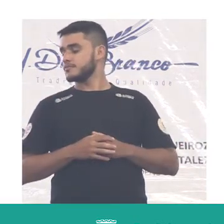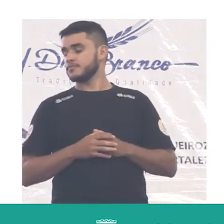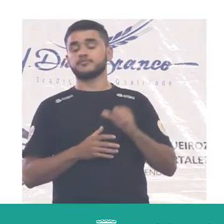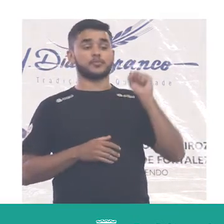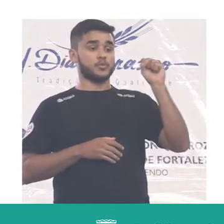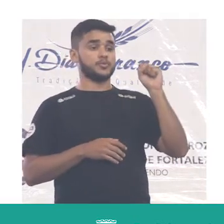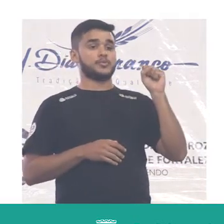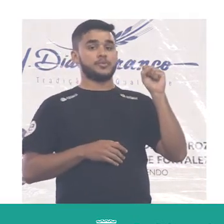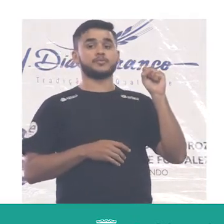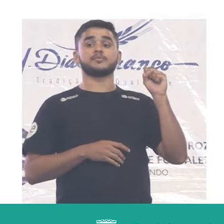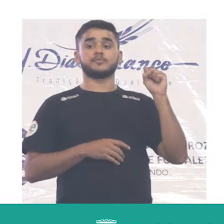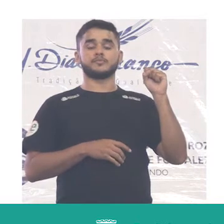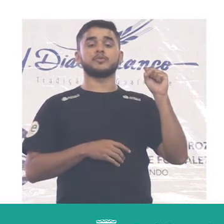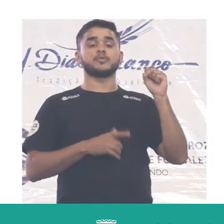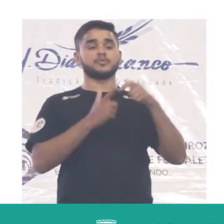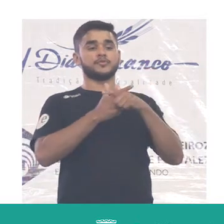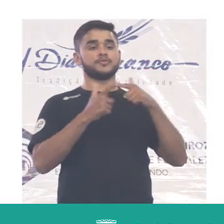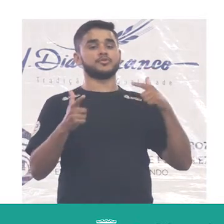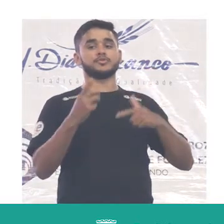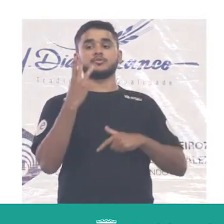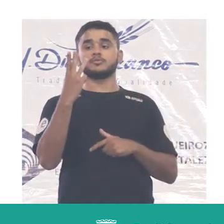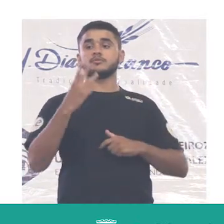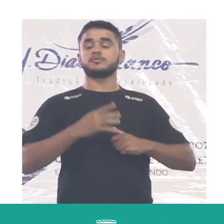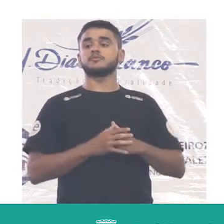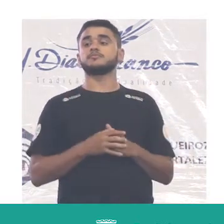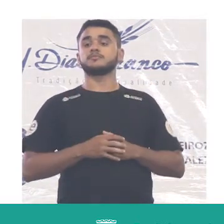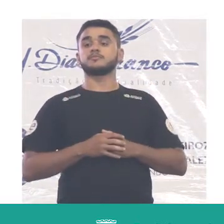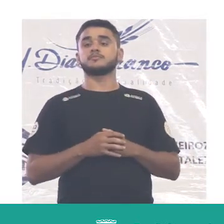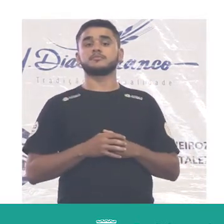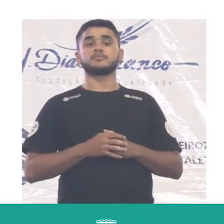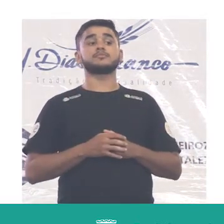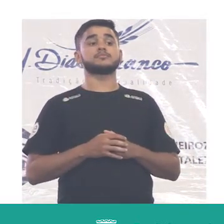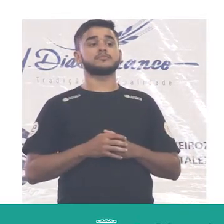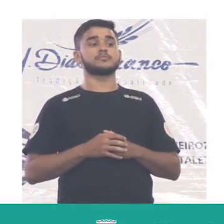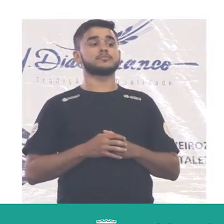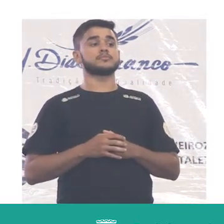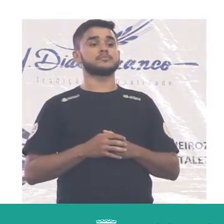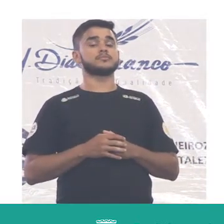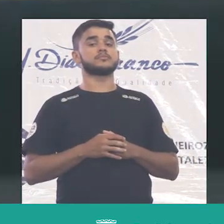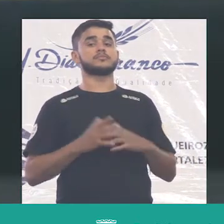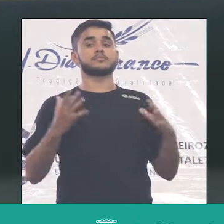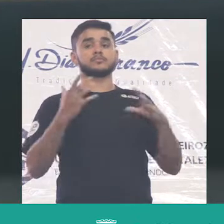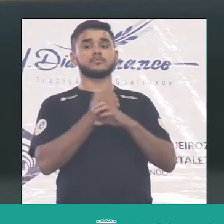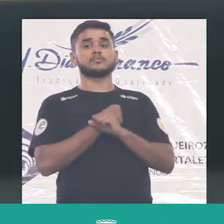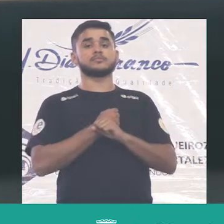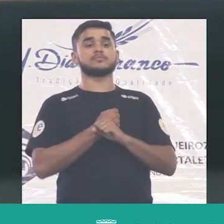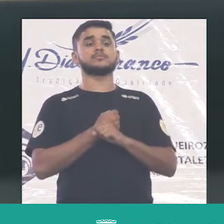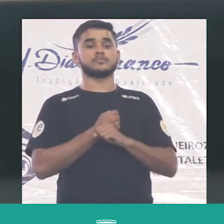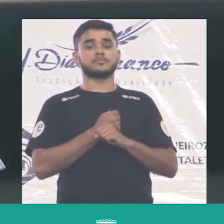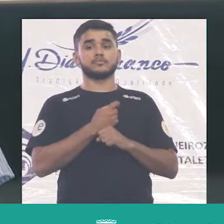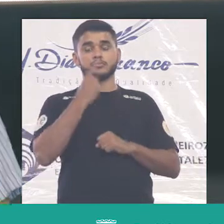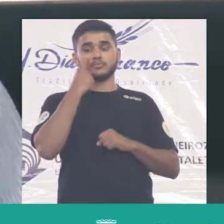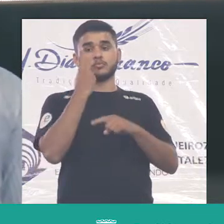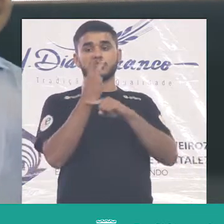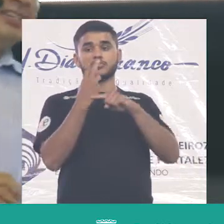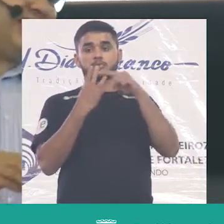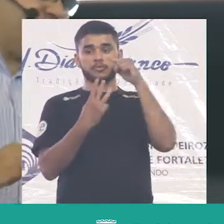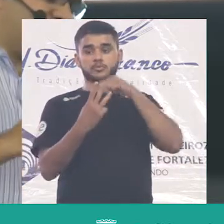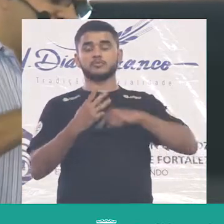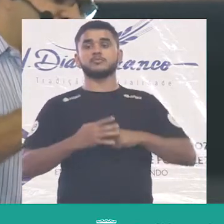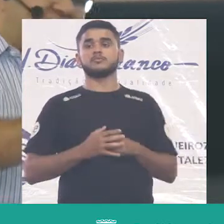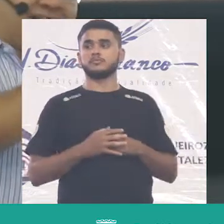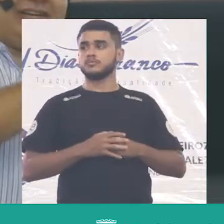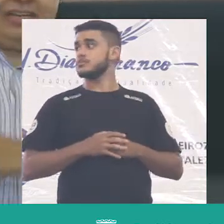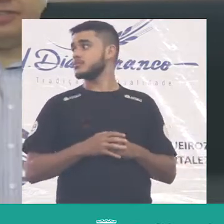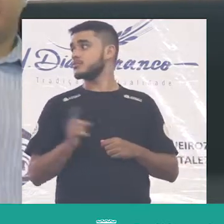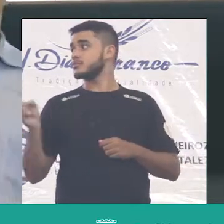3, fica 8 dividido por 3. 8 dividido por 3 dá 8 terços. Isso era a